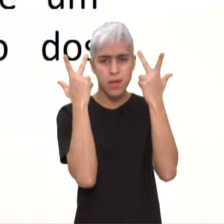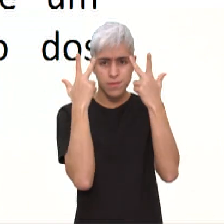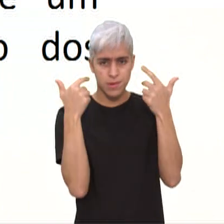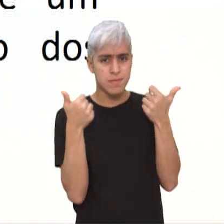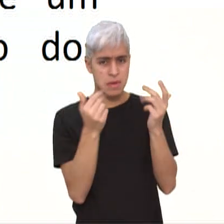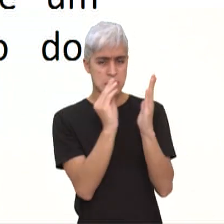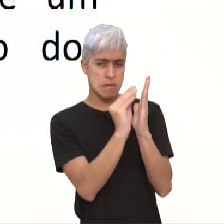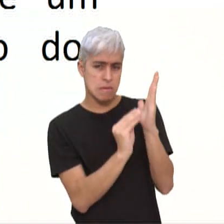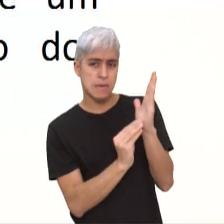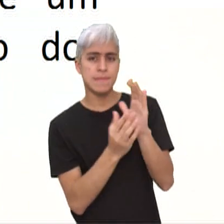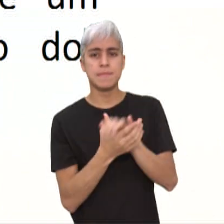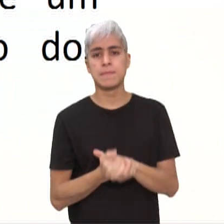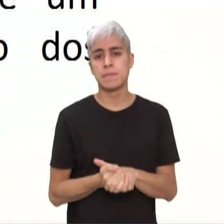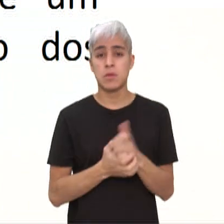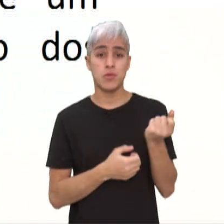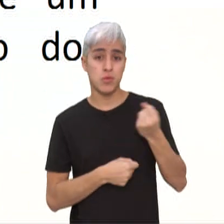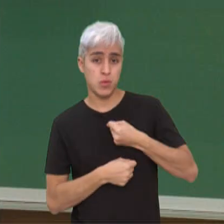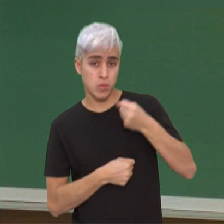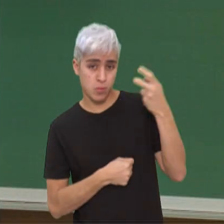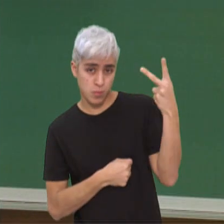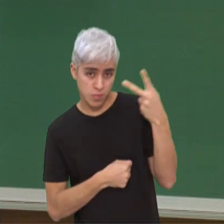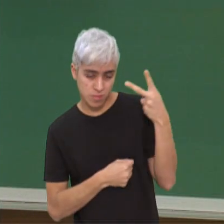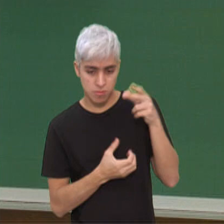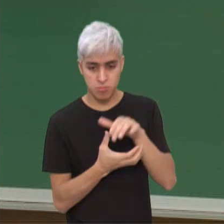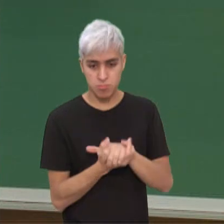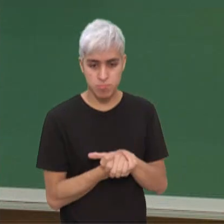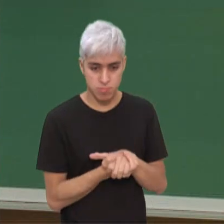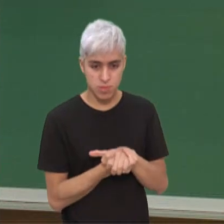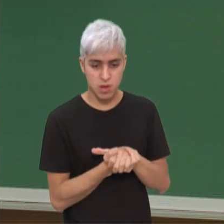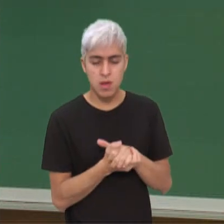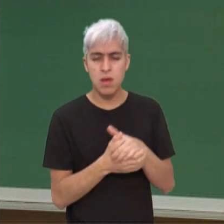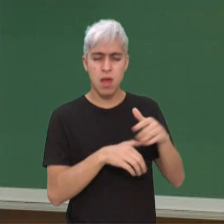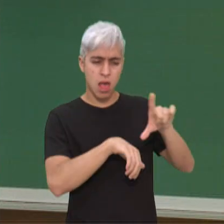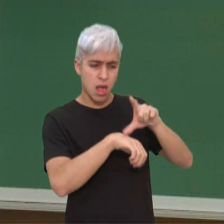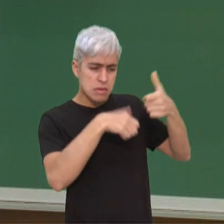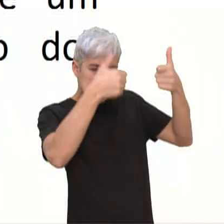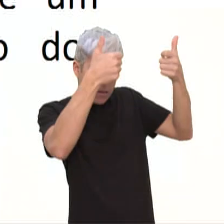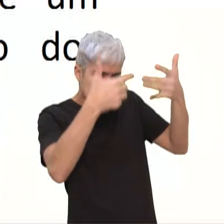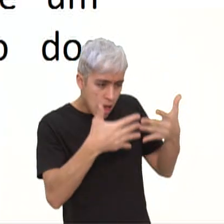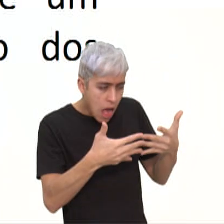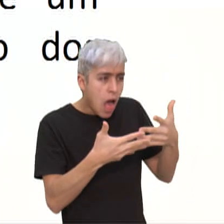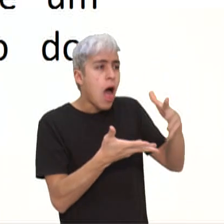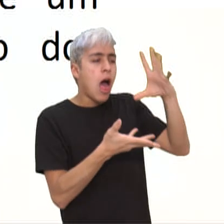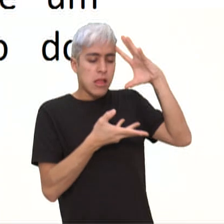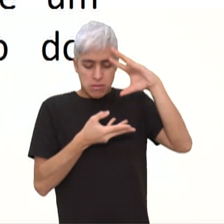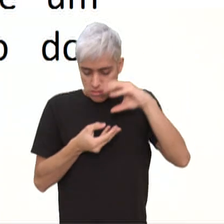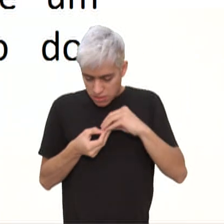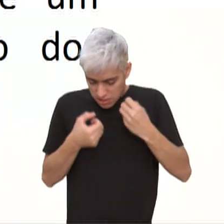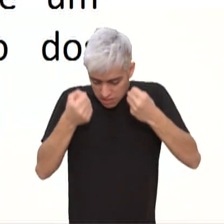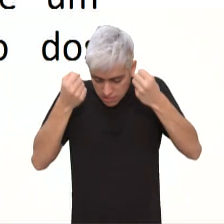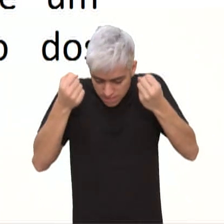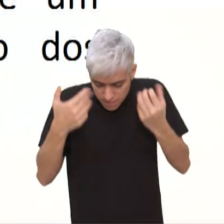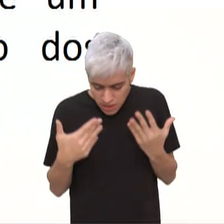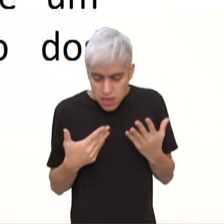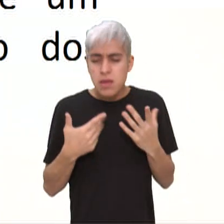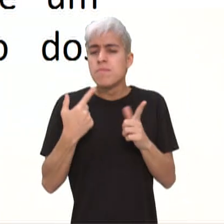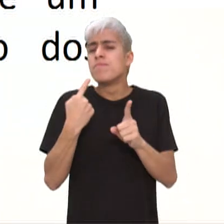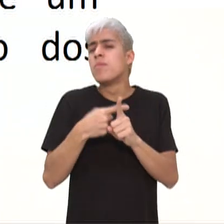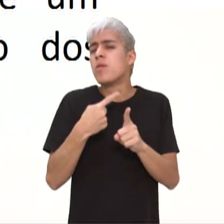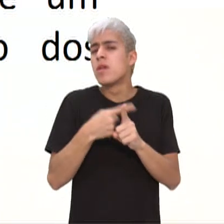naturais, ok? A número 2, a partir do que foi explicado nesta aula, explique por que